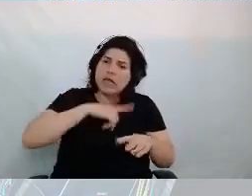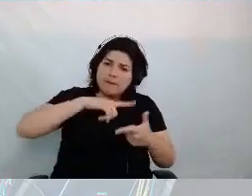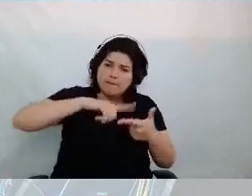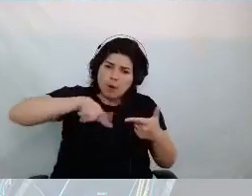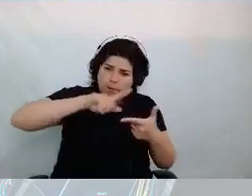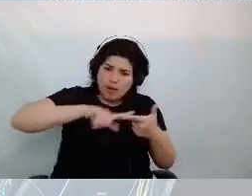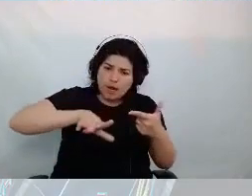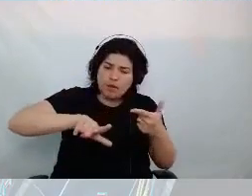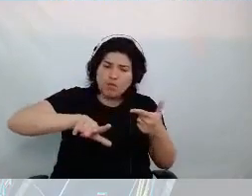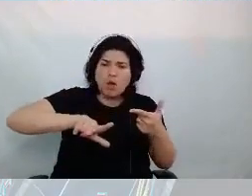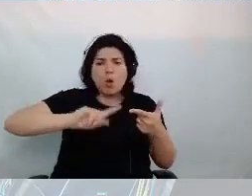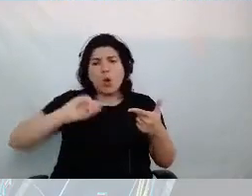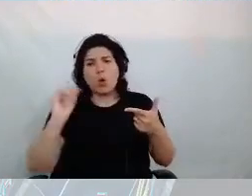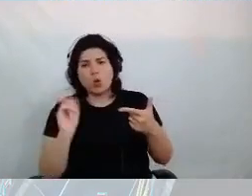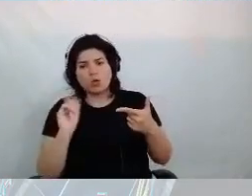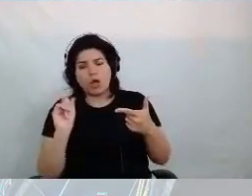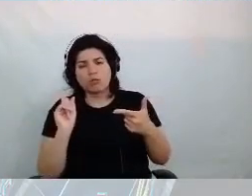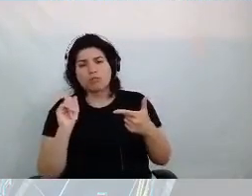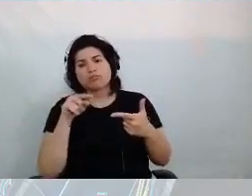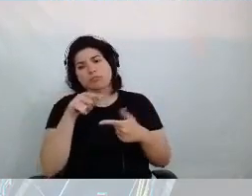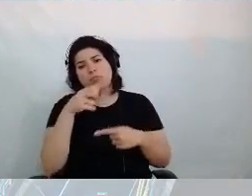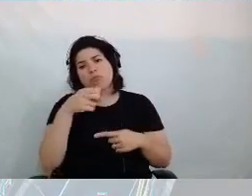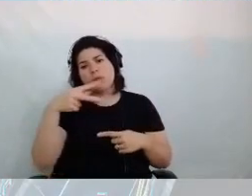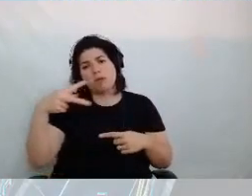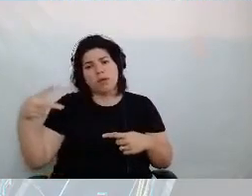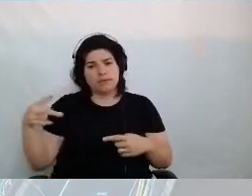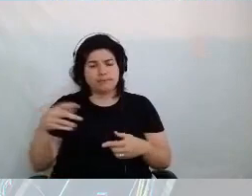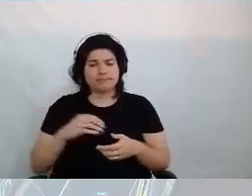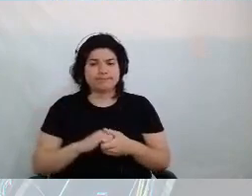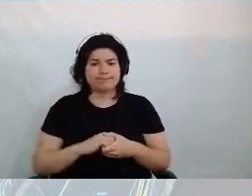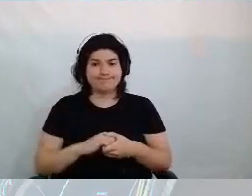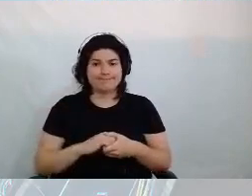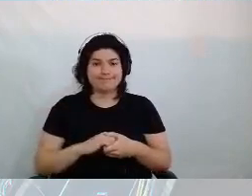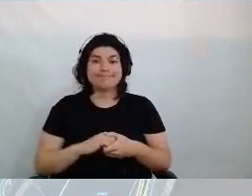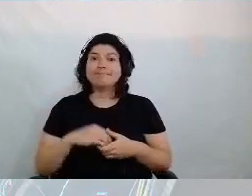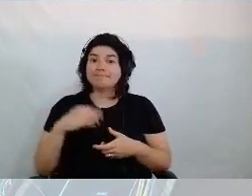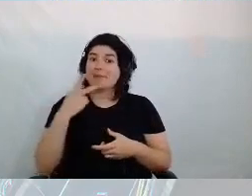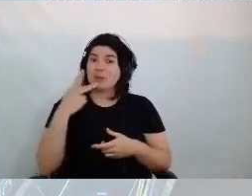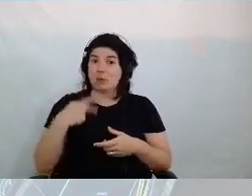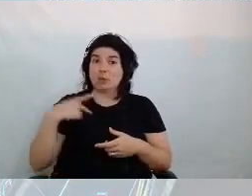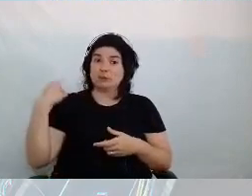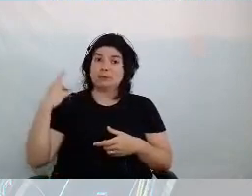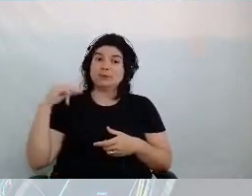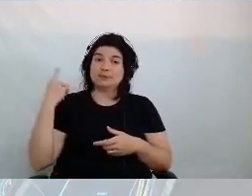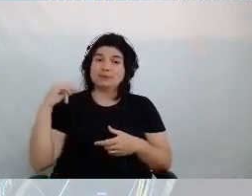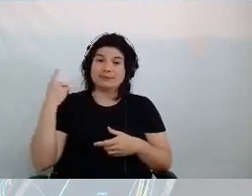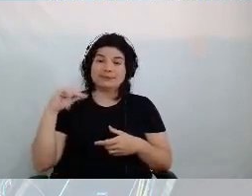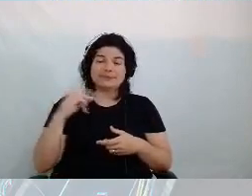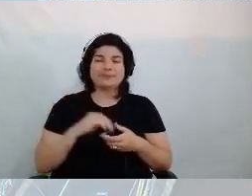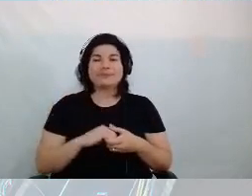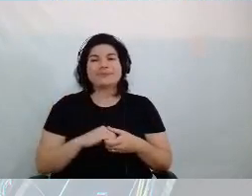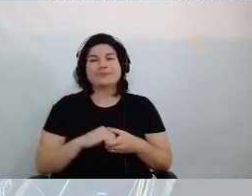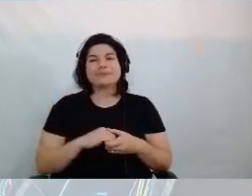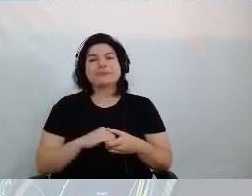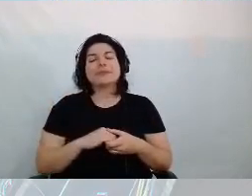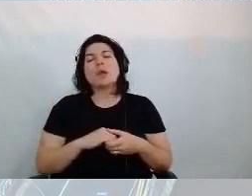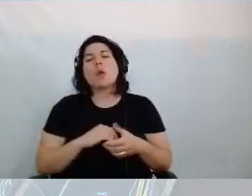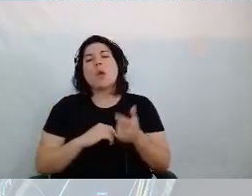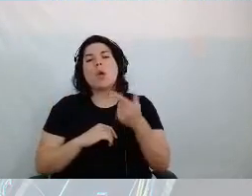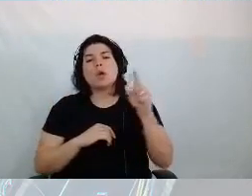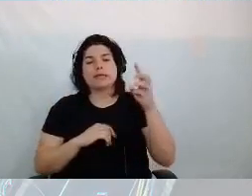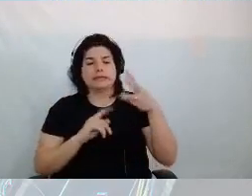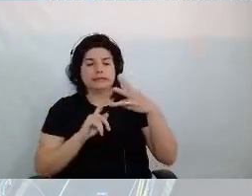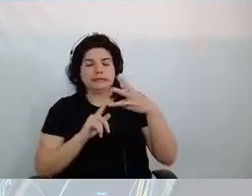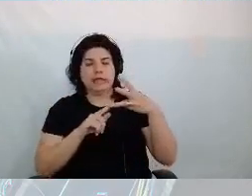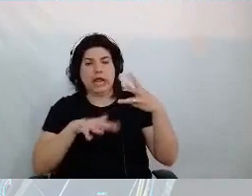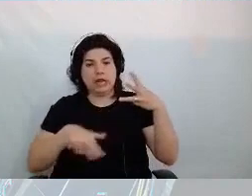da aplicação. O Sérgio está mandando eu correr aqui, gente. O terceiro pilar é executar o teste